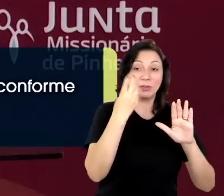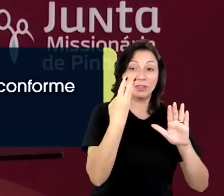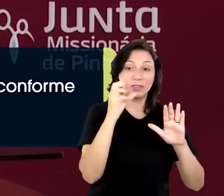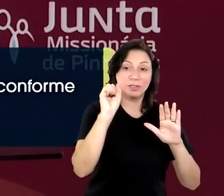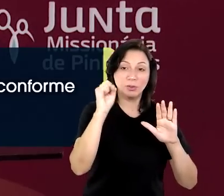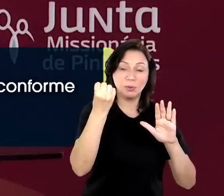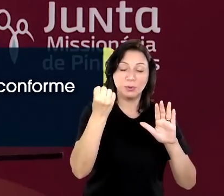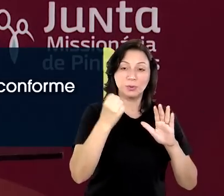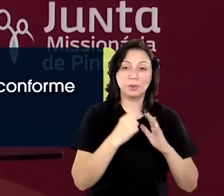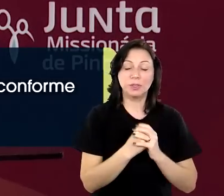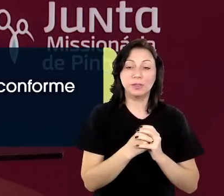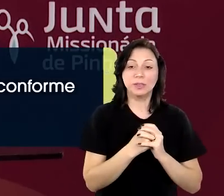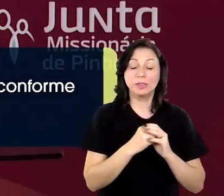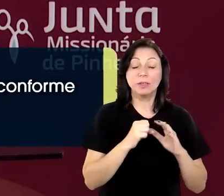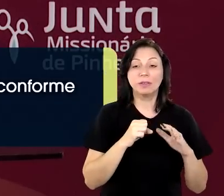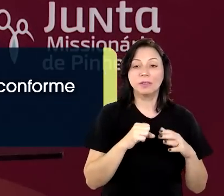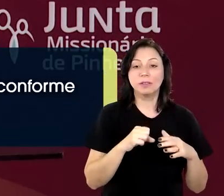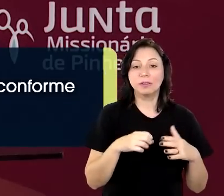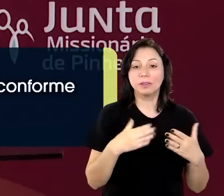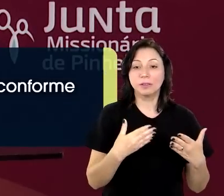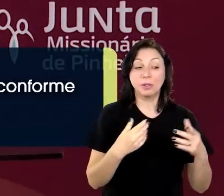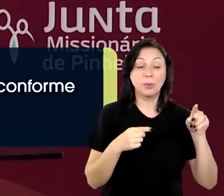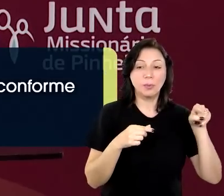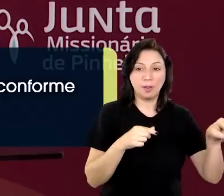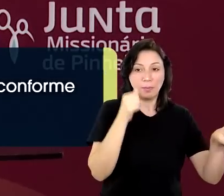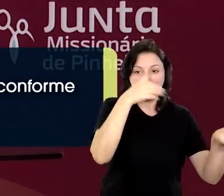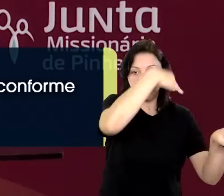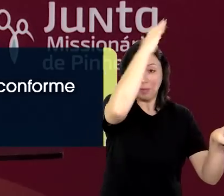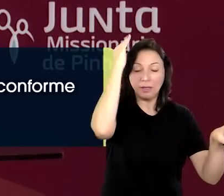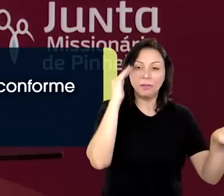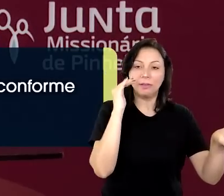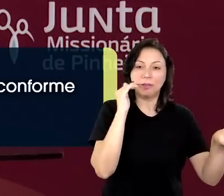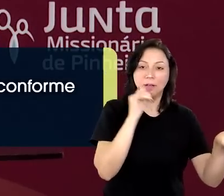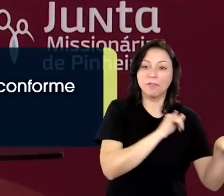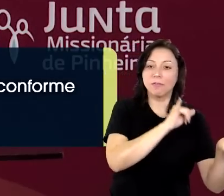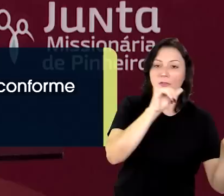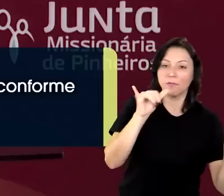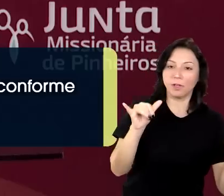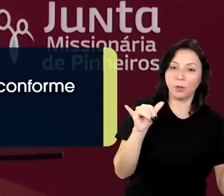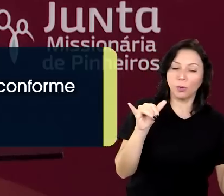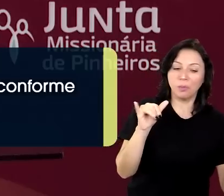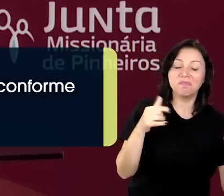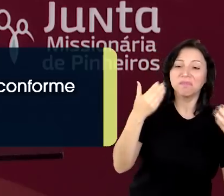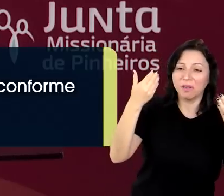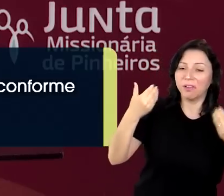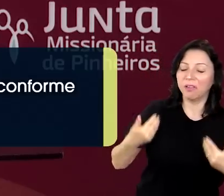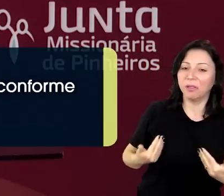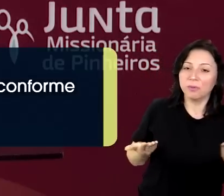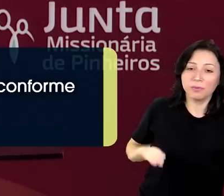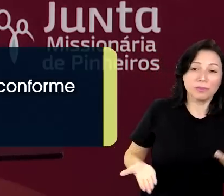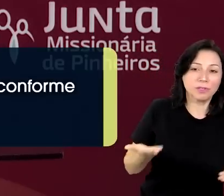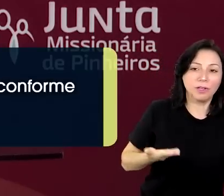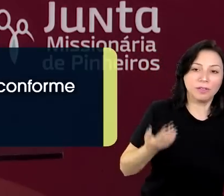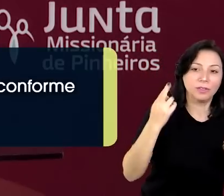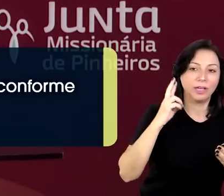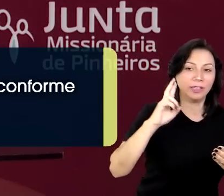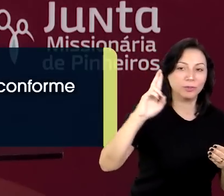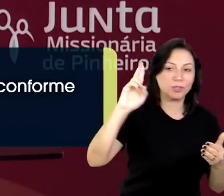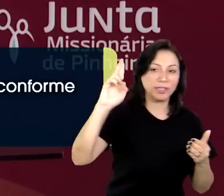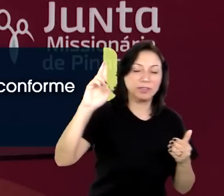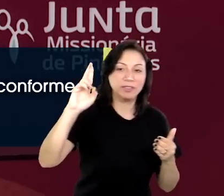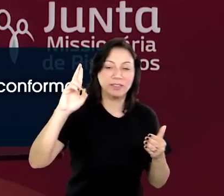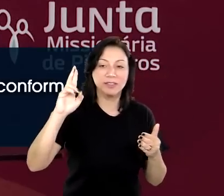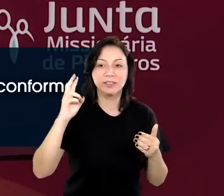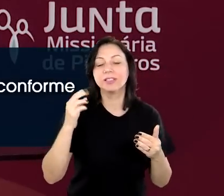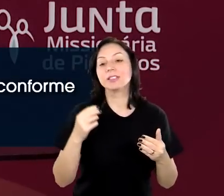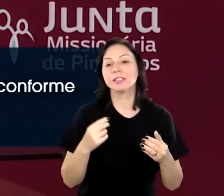juntos? Então disse Maria: aqui está a serva do Senhor, que se cumpra em